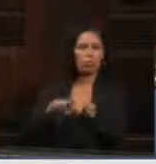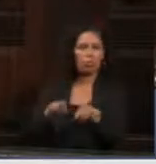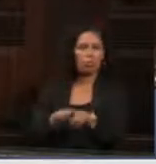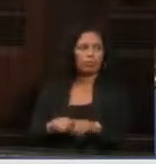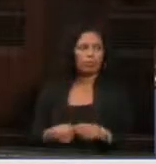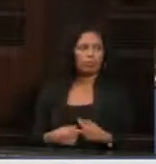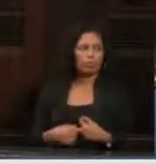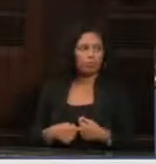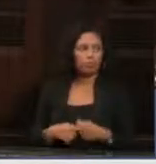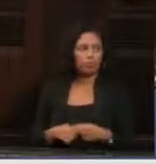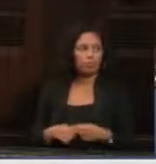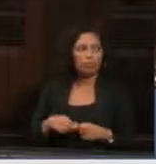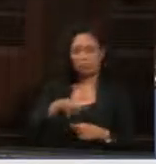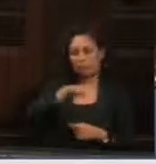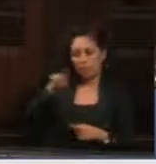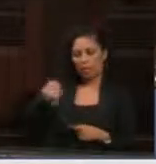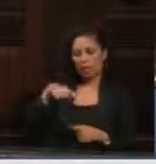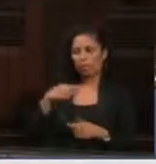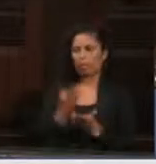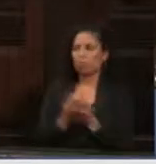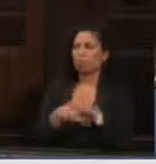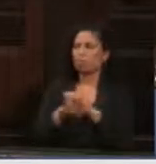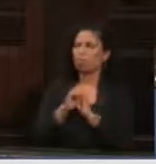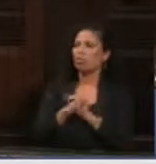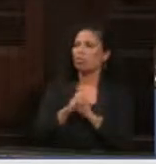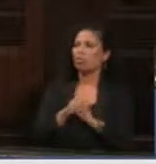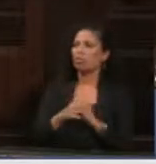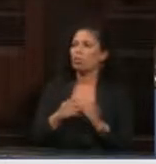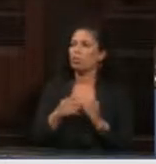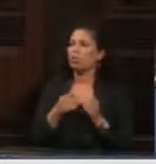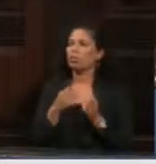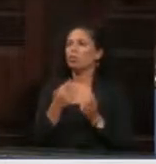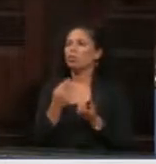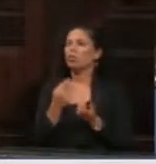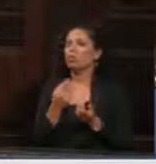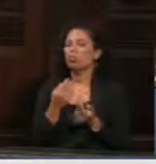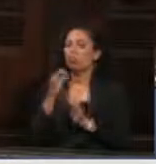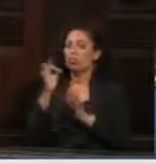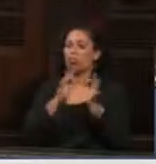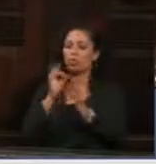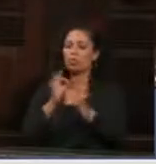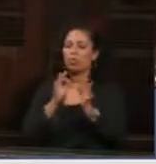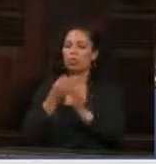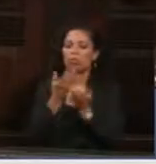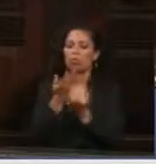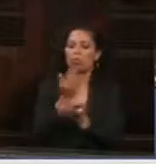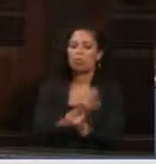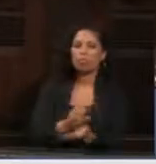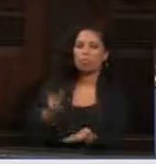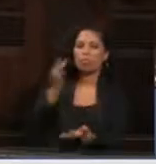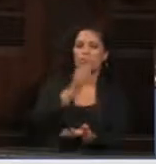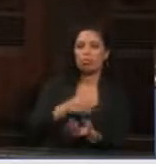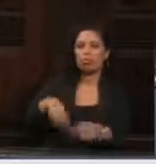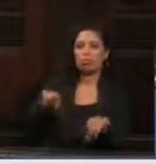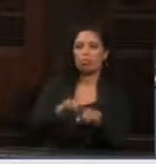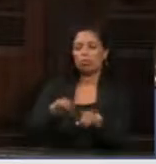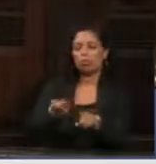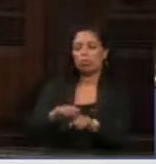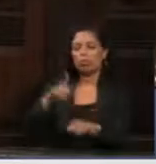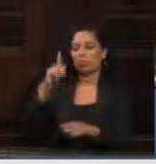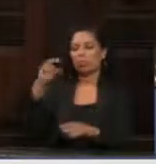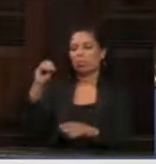parte delas que formam quadros de alto nível de nível superior e também em nível de pós-graduação